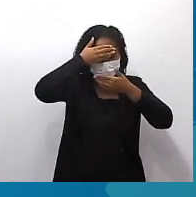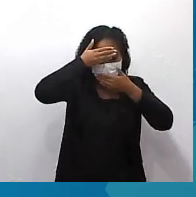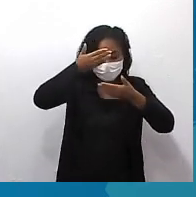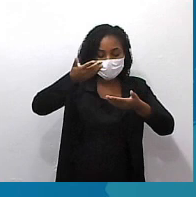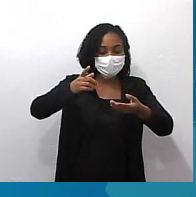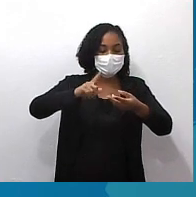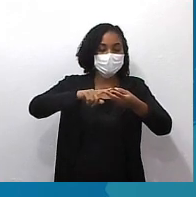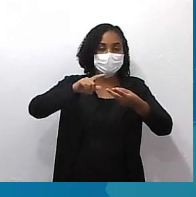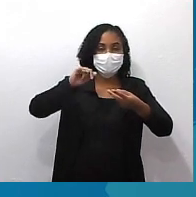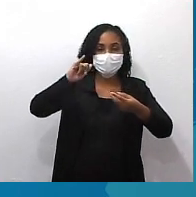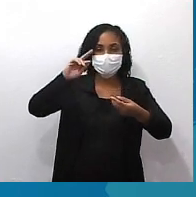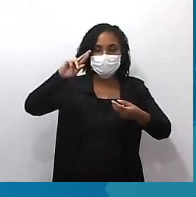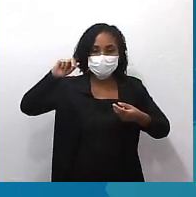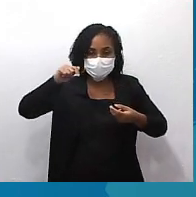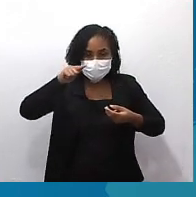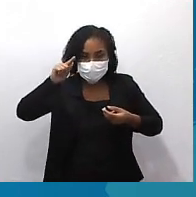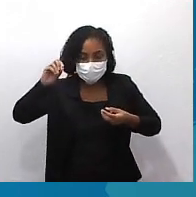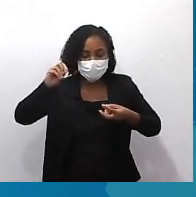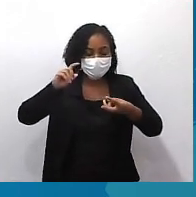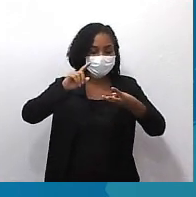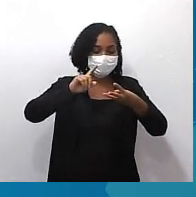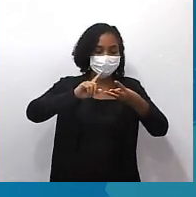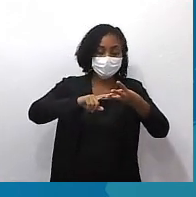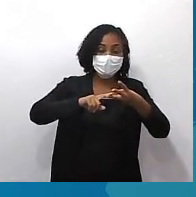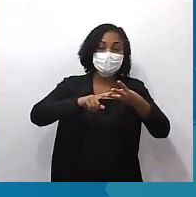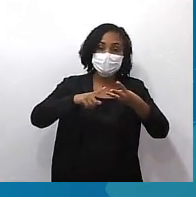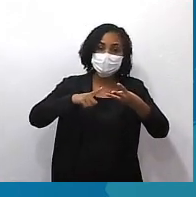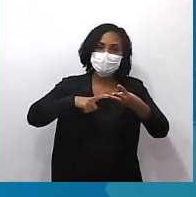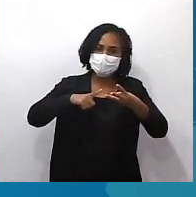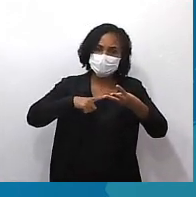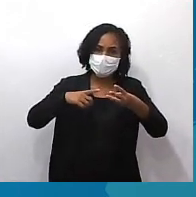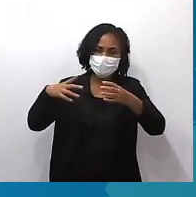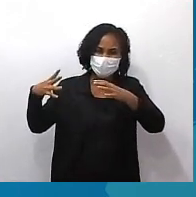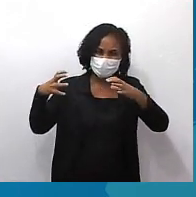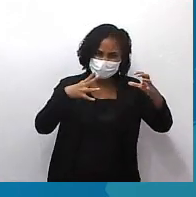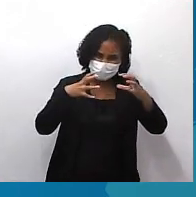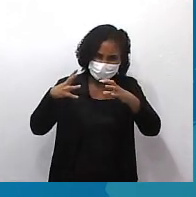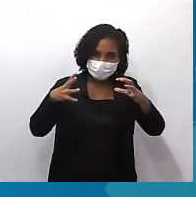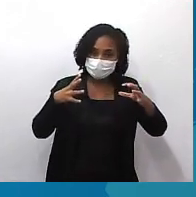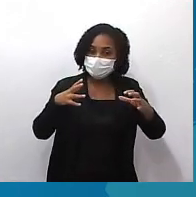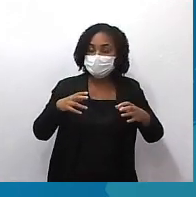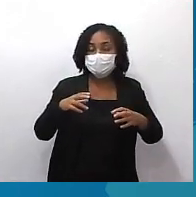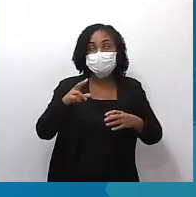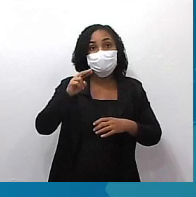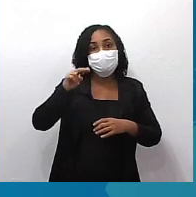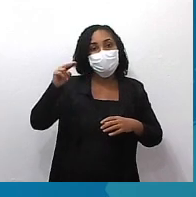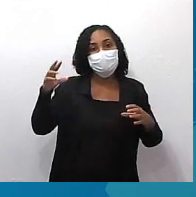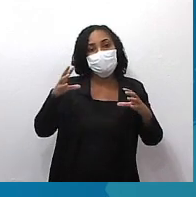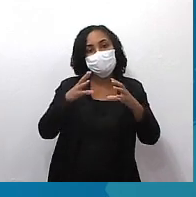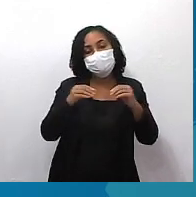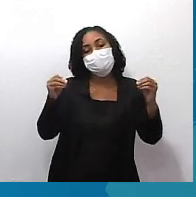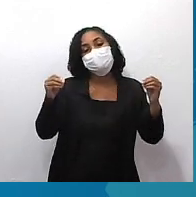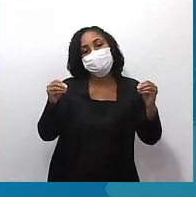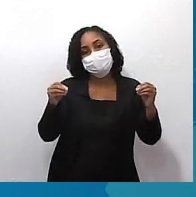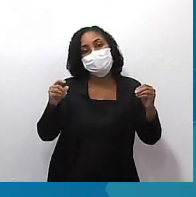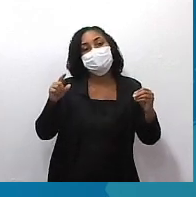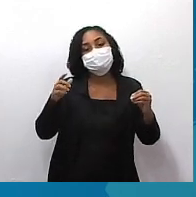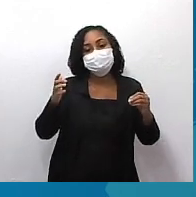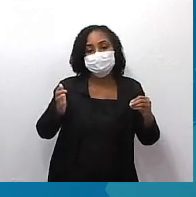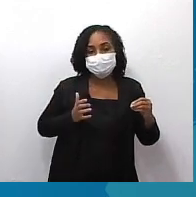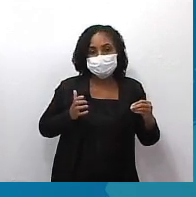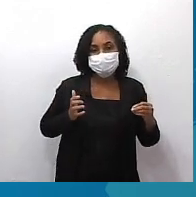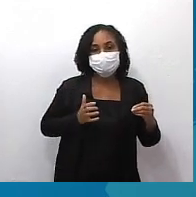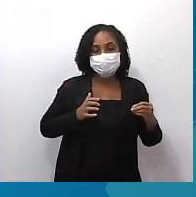Irã, né, e você vai perceber que a grande maioria desses países vivem grandes conflitos que não param, não cessam. Então ter a riqueza também